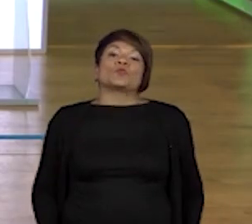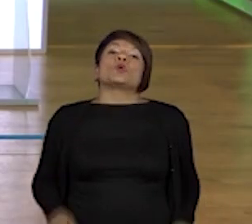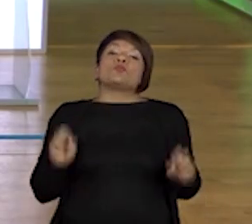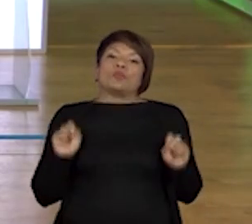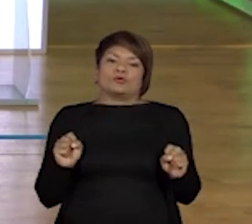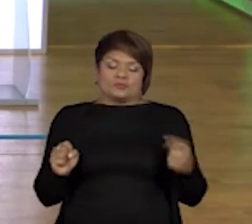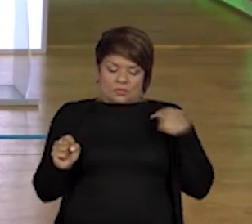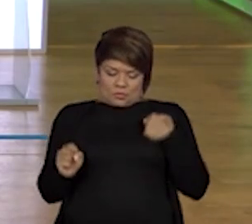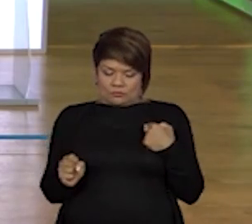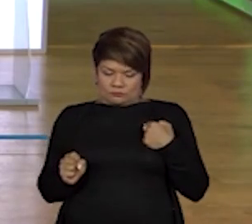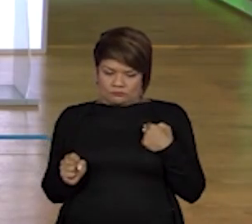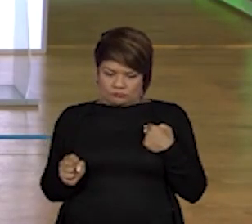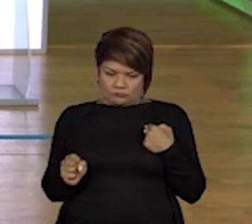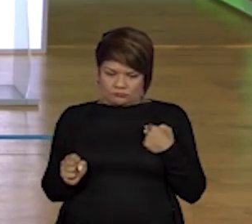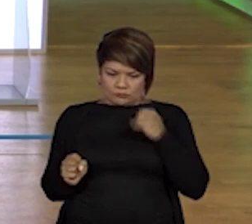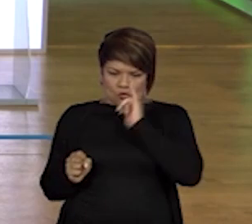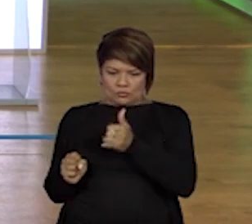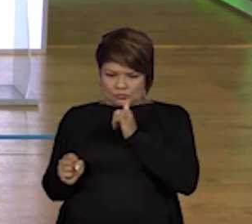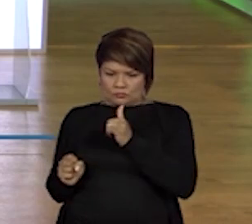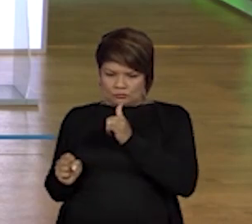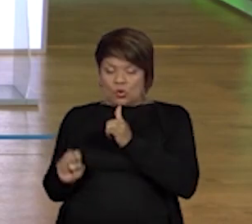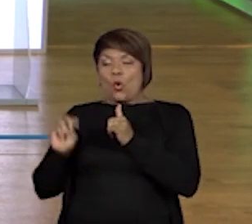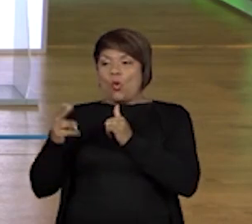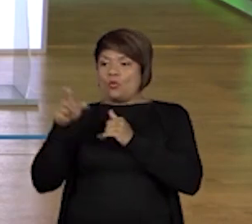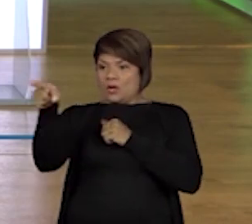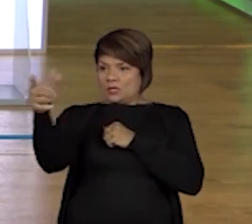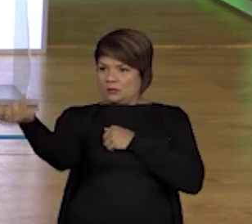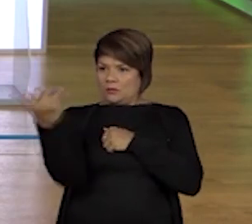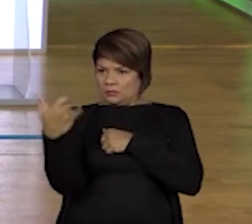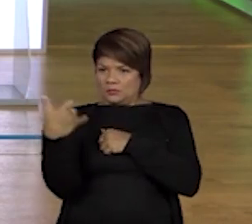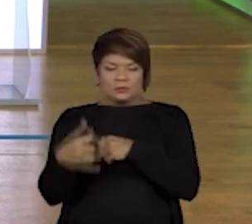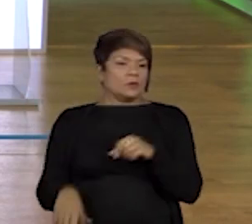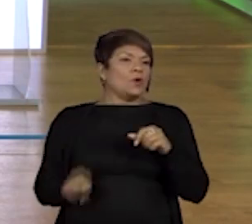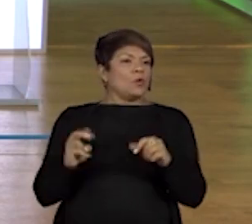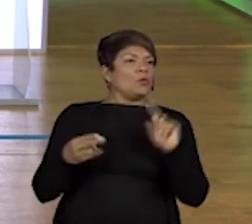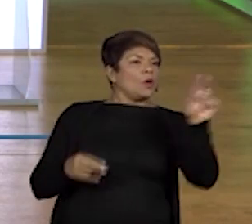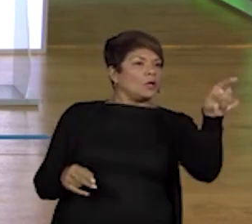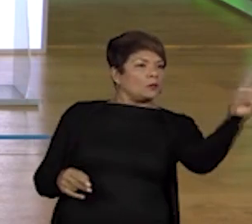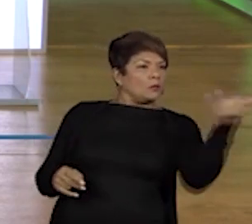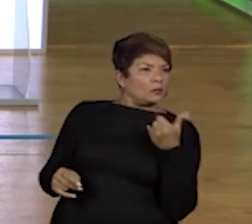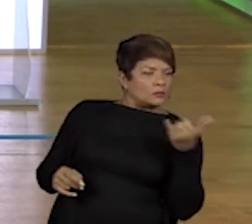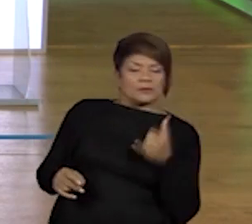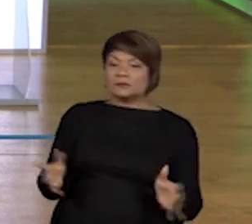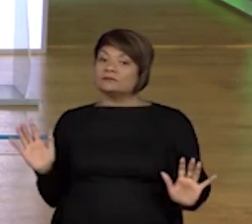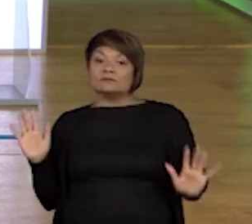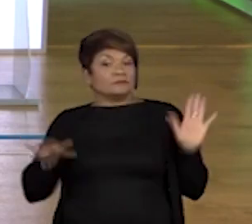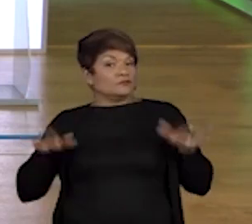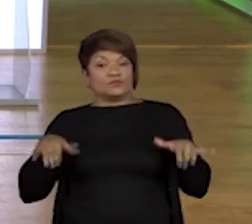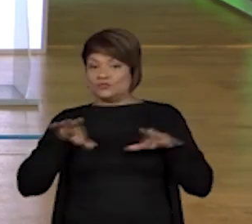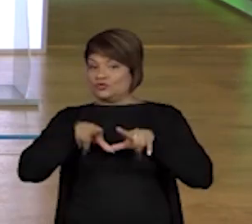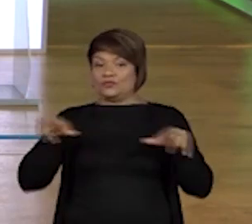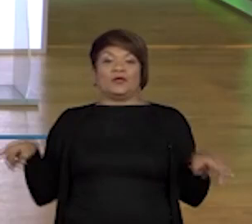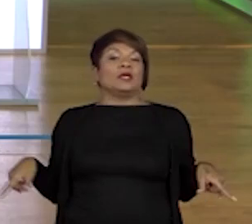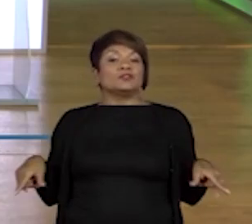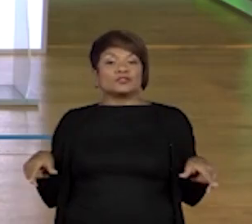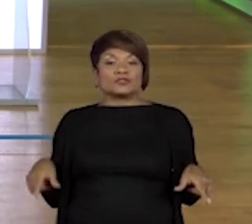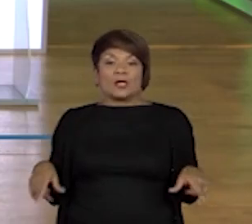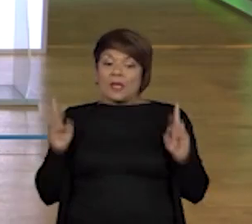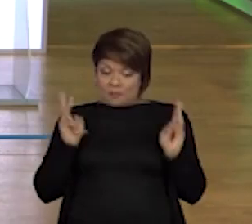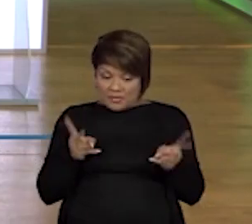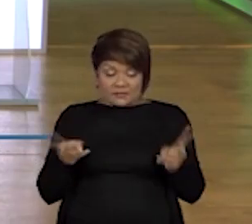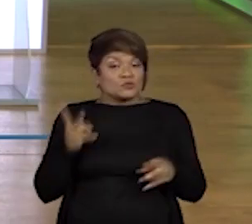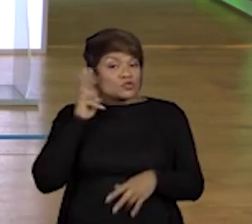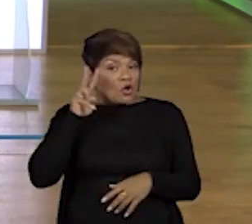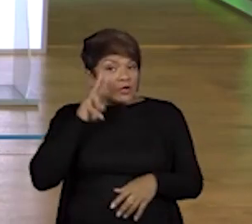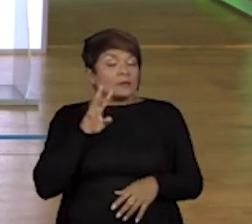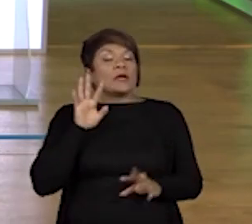seu. E se eu pensar do ponto de vista seu e da mochila ao mesmo tempo? Nós saímos para... Eu estou usando também um